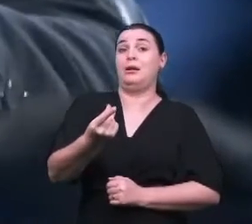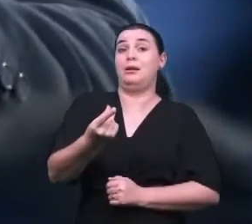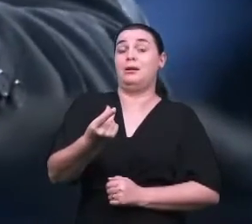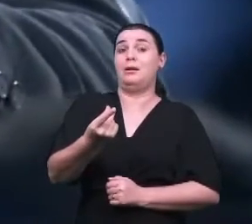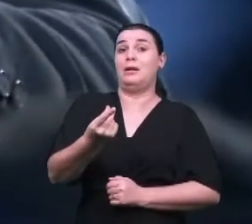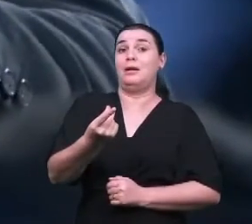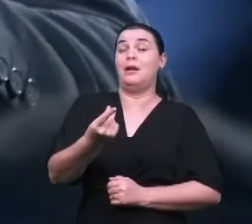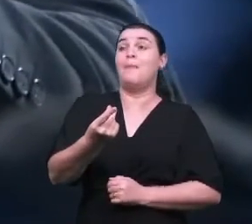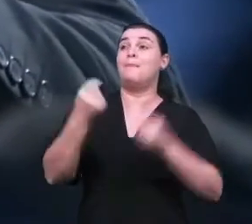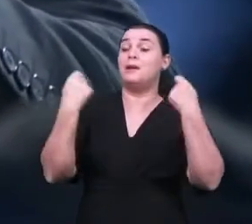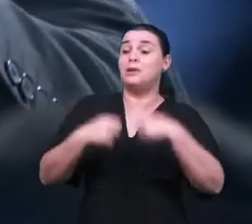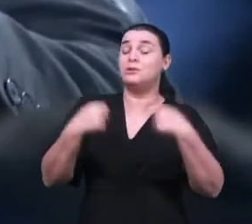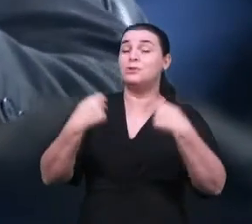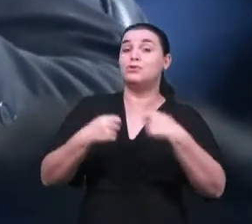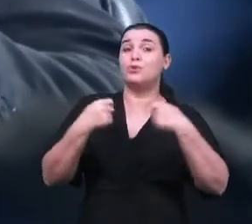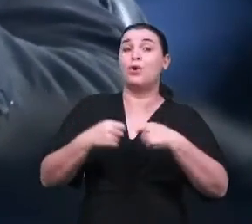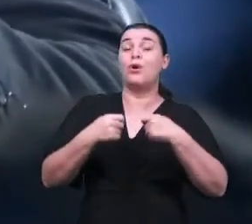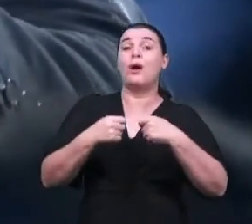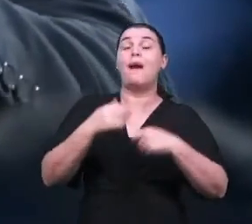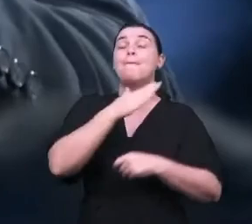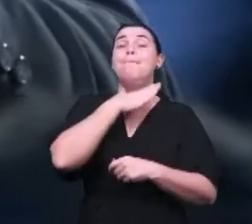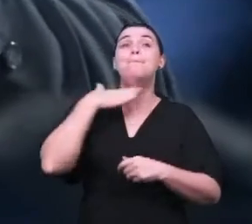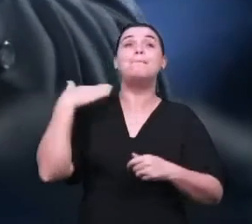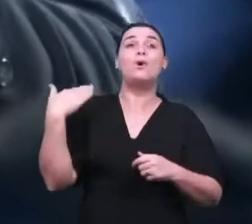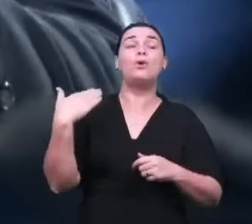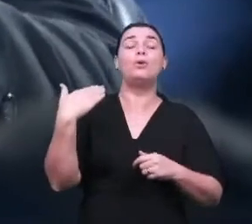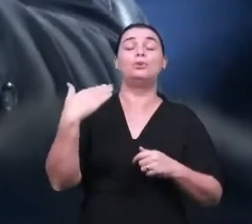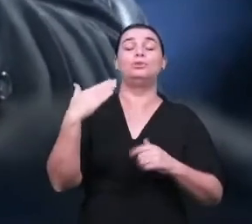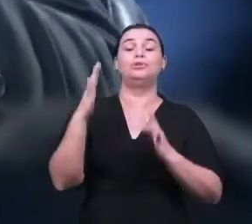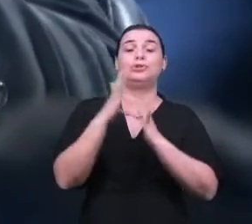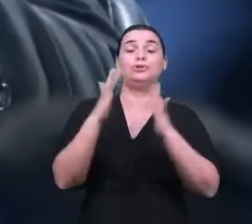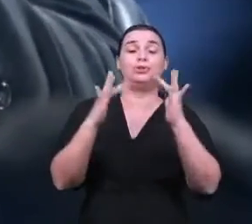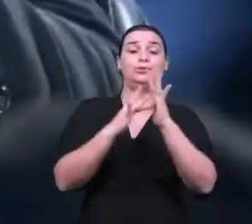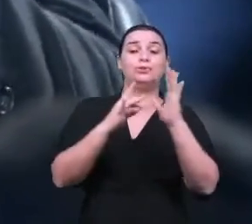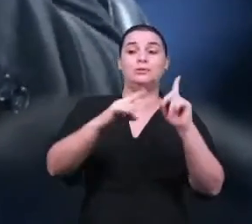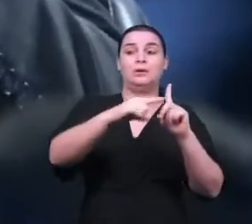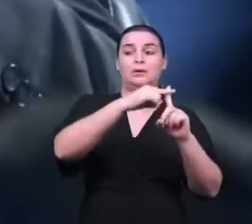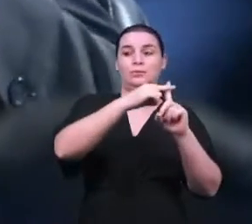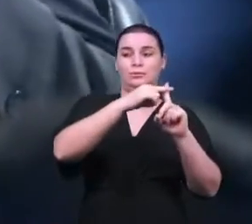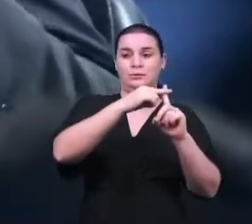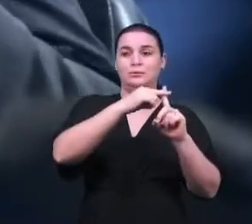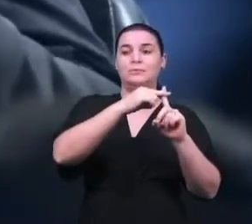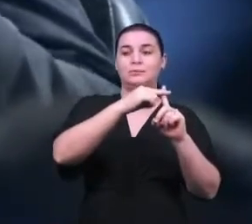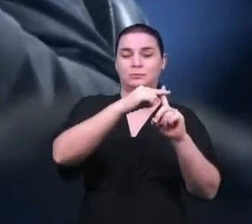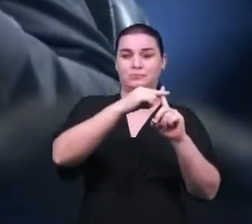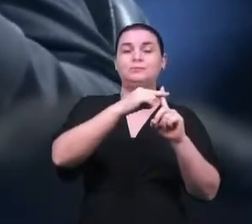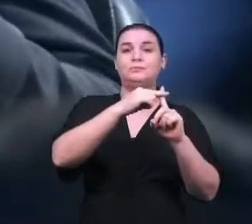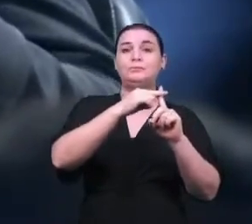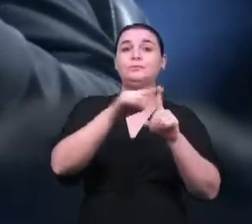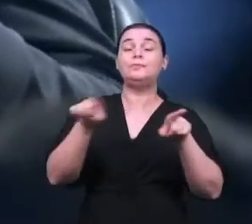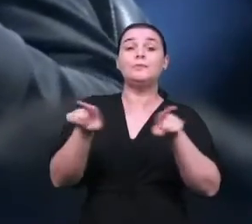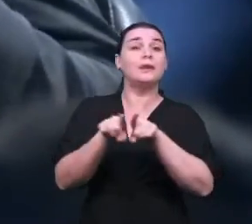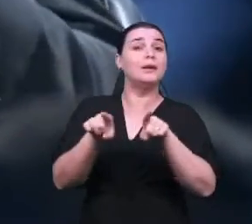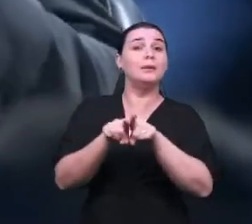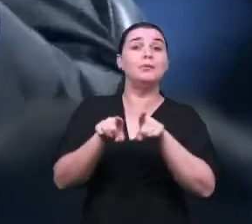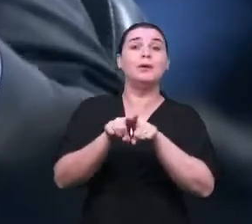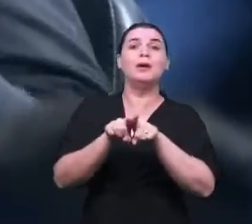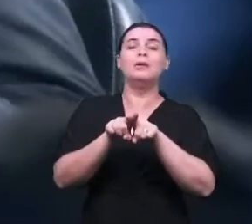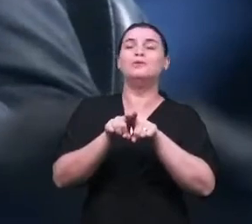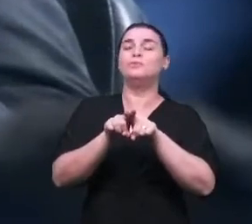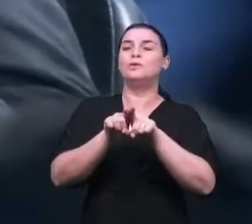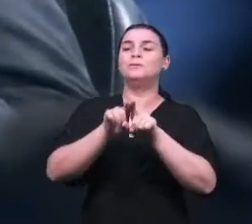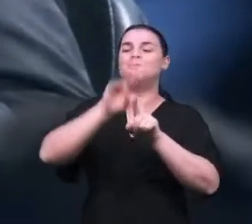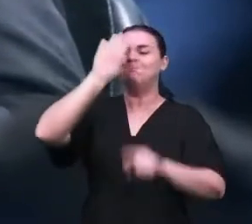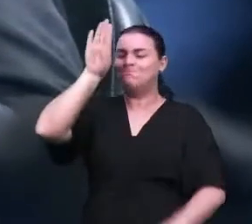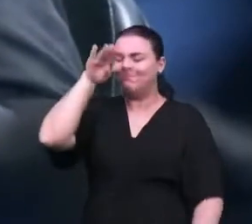foi necessário o sacrifício do Filho de Deus. Vejamos que honra que o